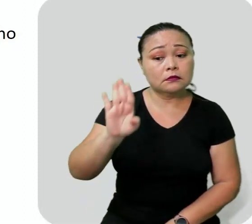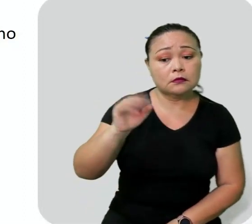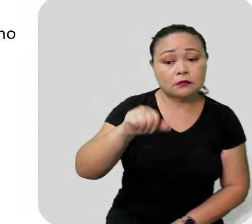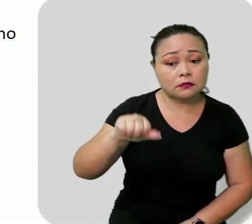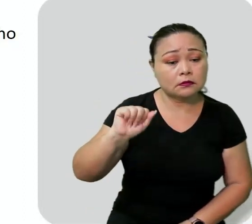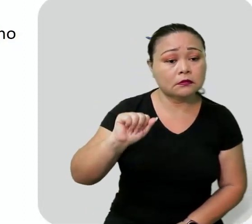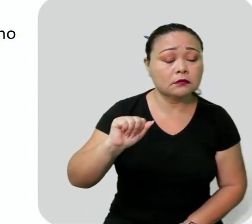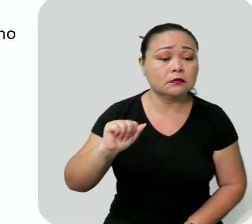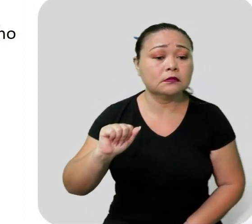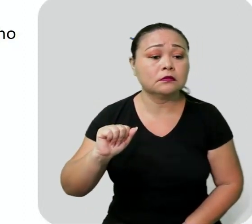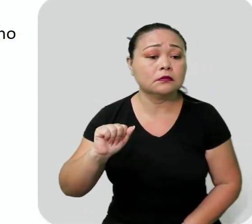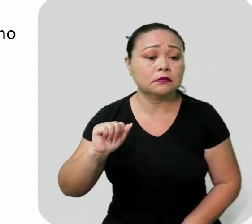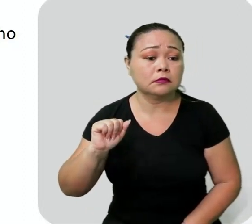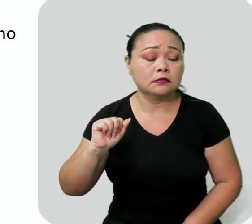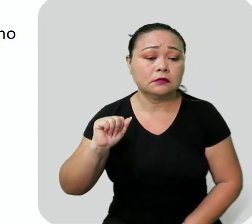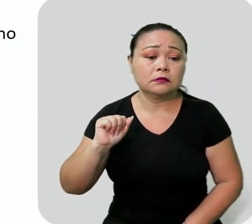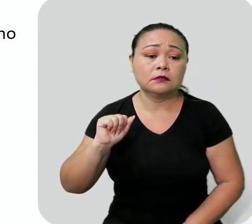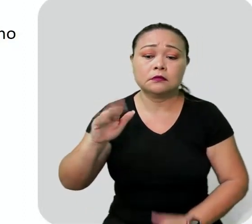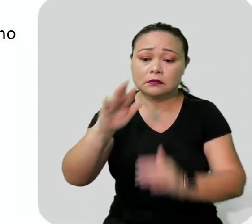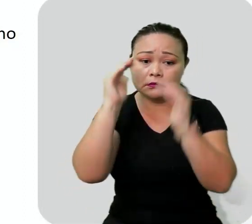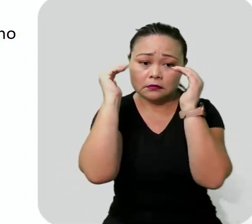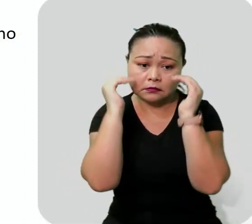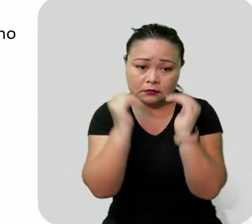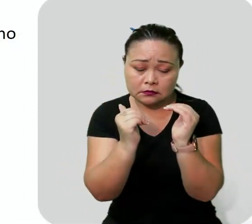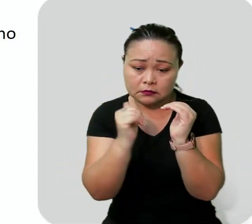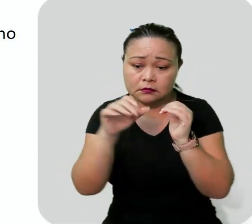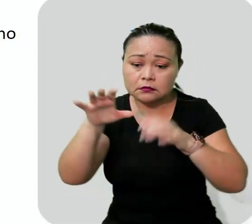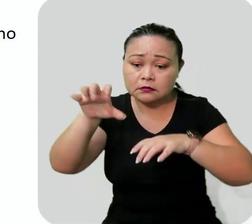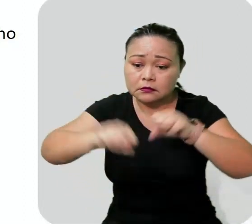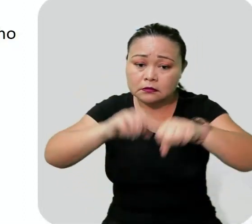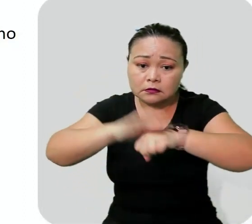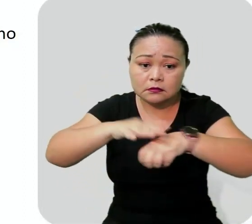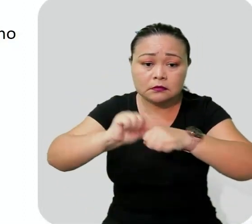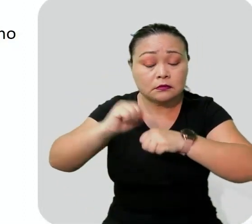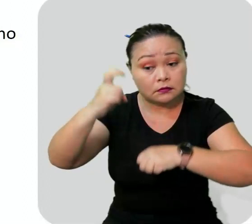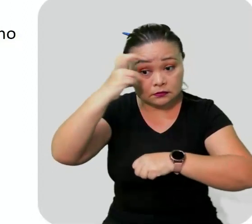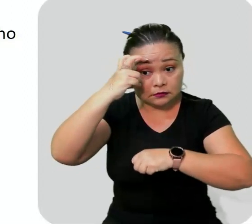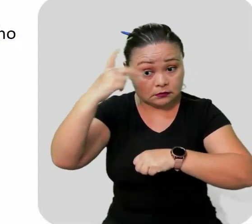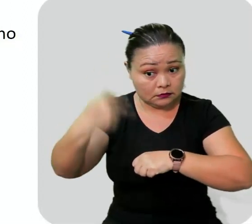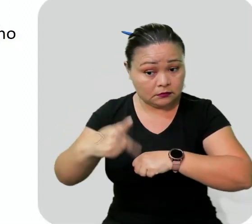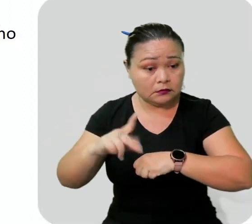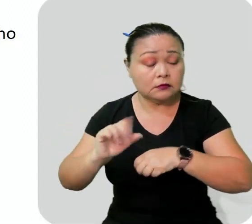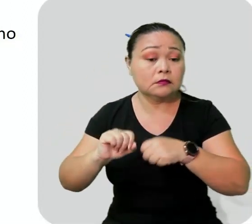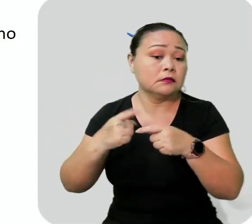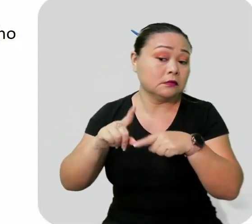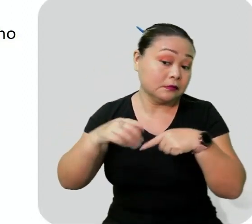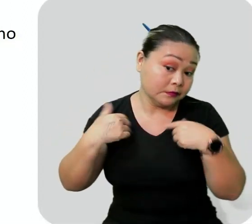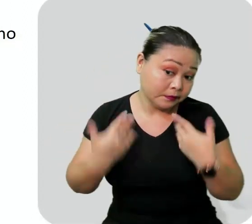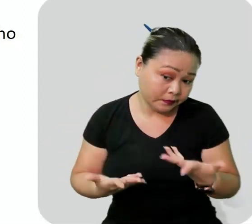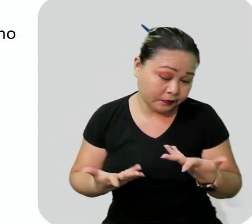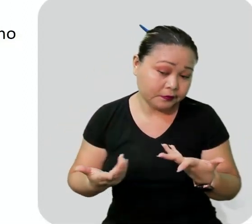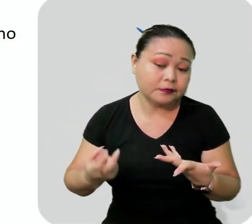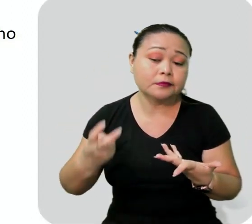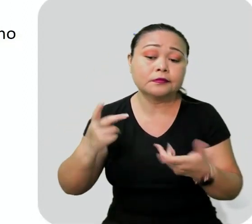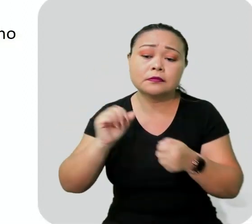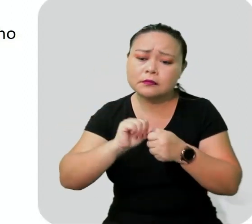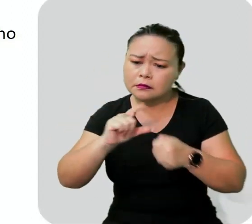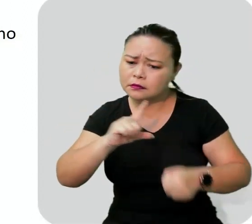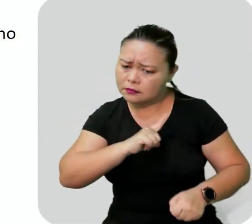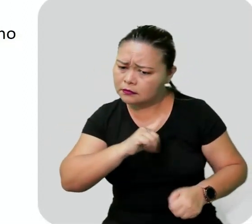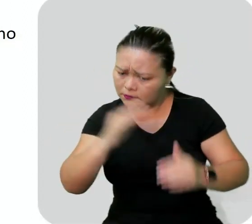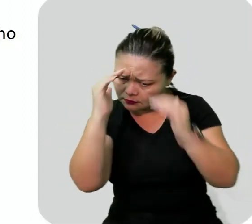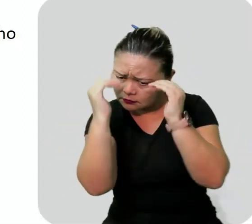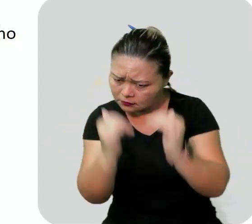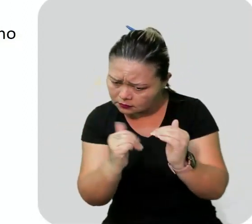A, devido ao respeito que os colonizadores tinham pela cultura, e por acaso o colonizador teve